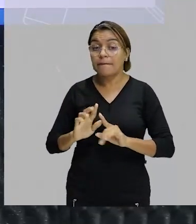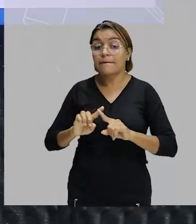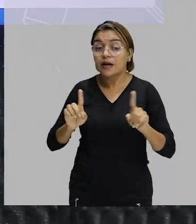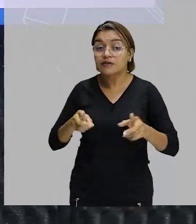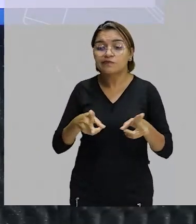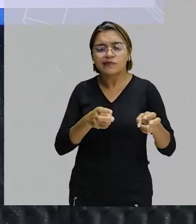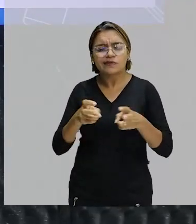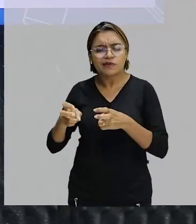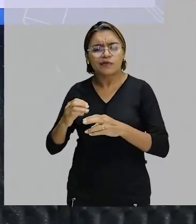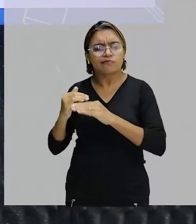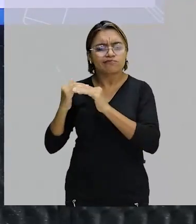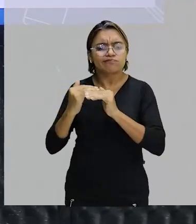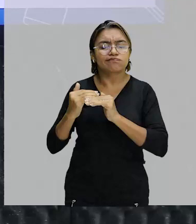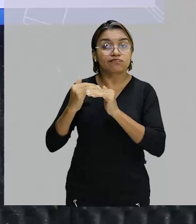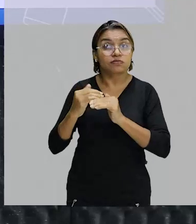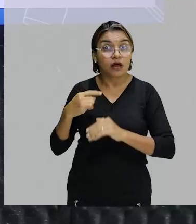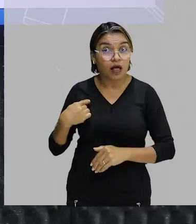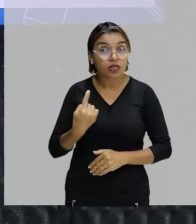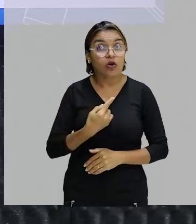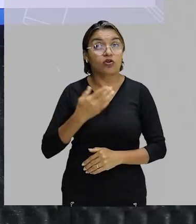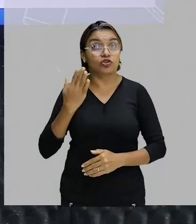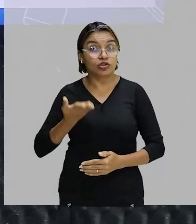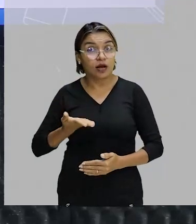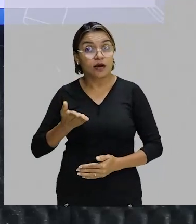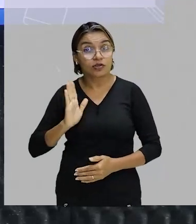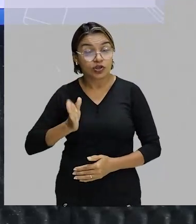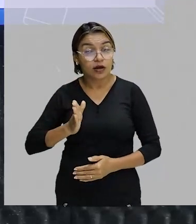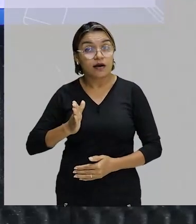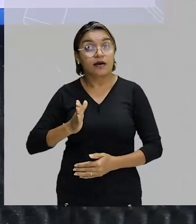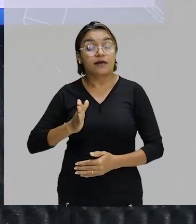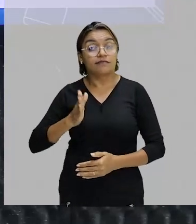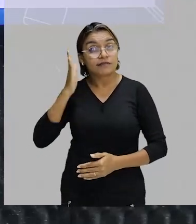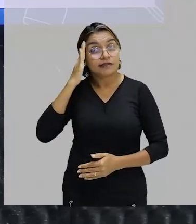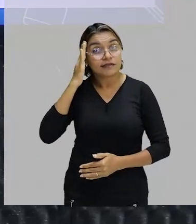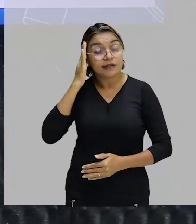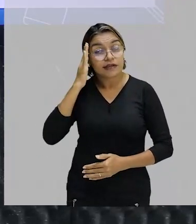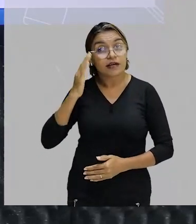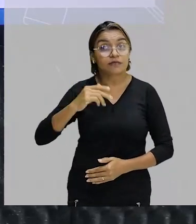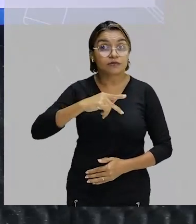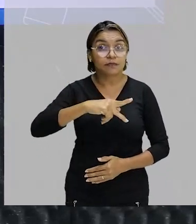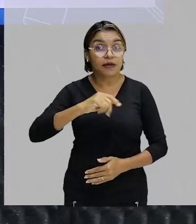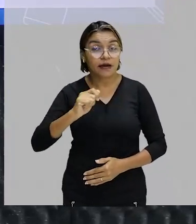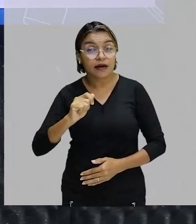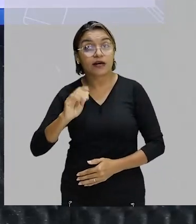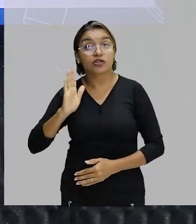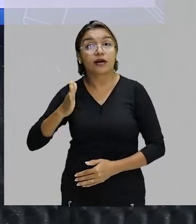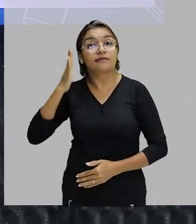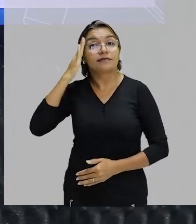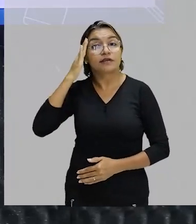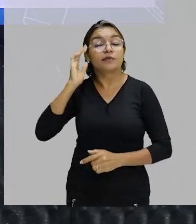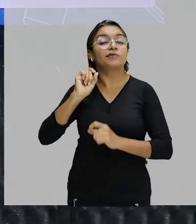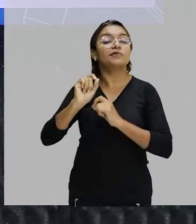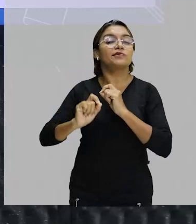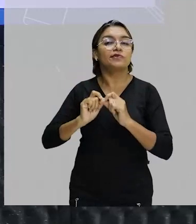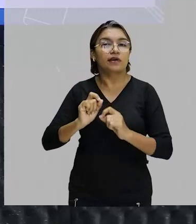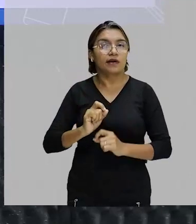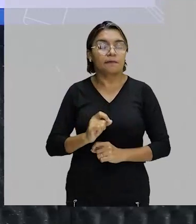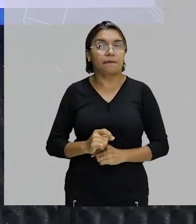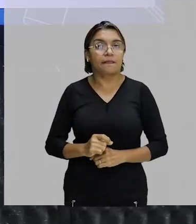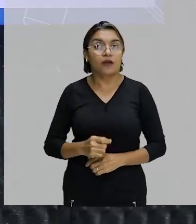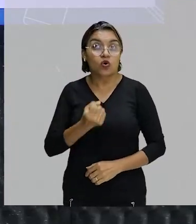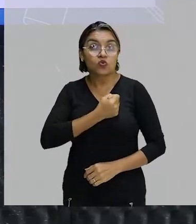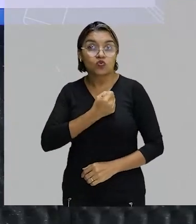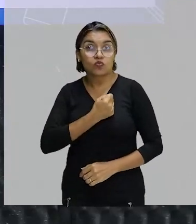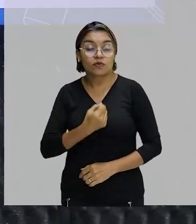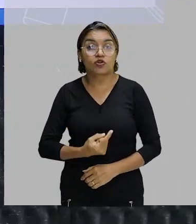esse padrão, E para nós, que já sabemos o que é progressão aritmética, nós já compreendemos que os números entre